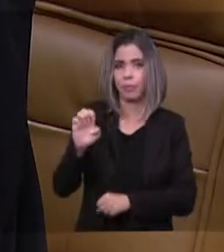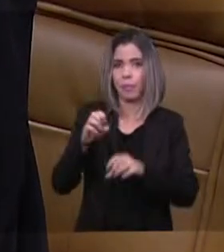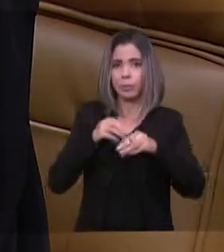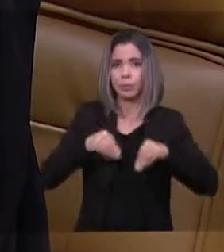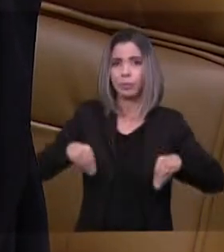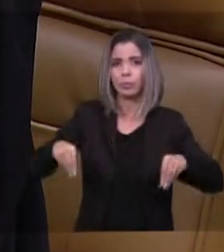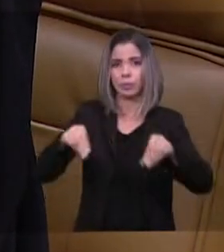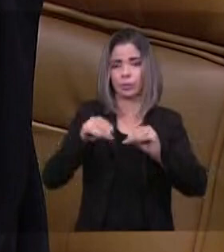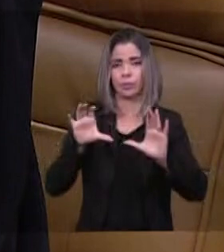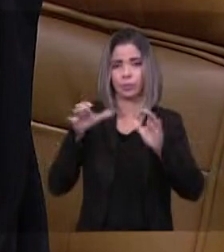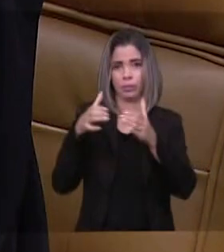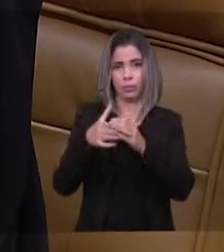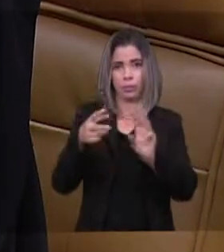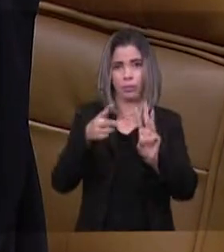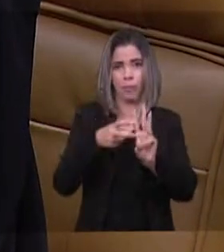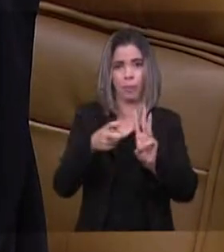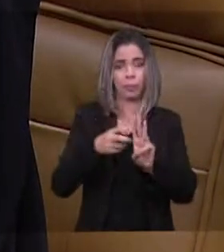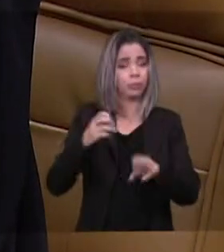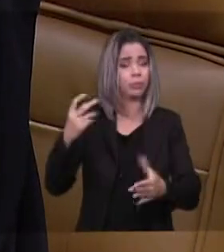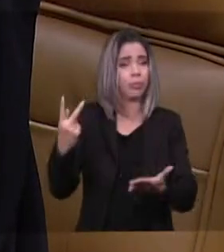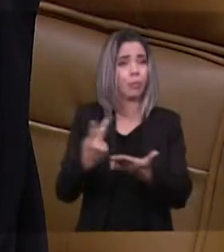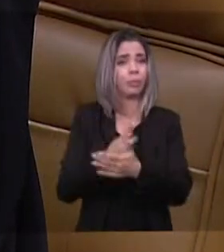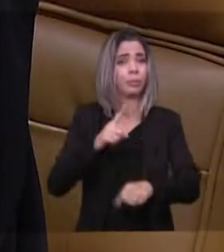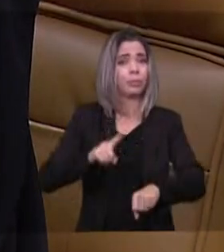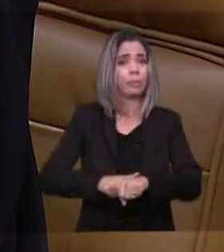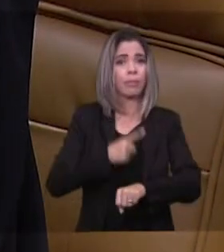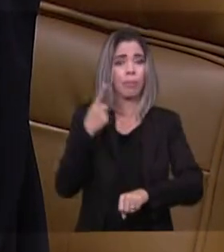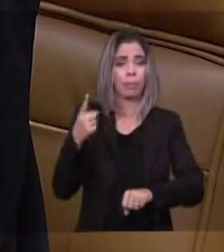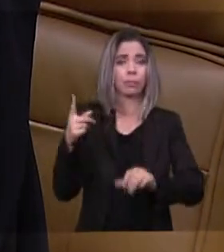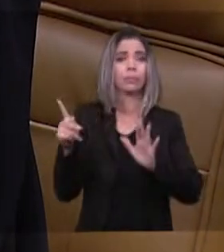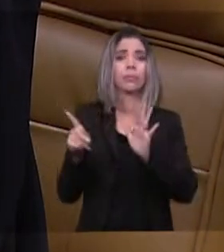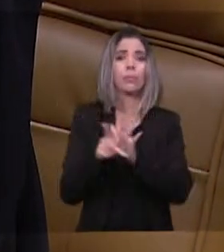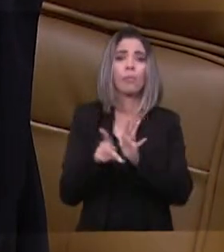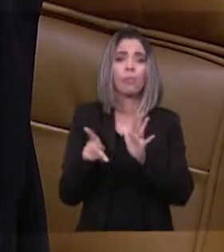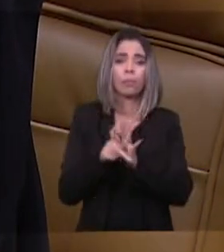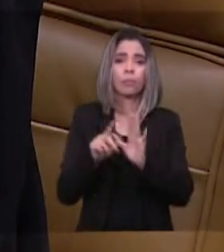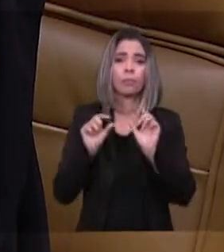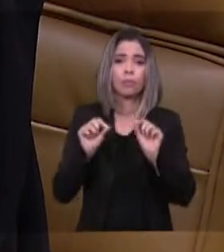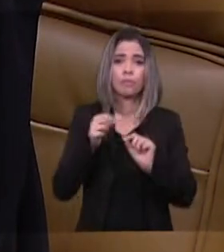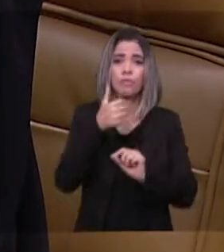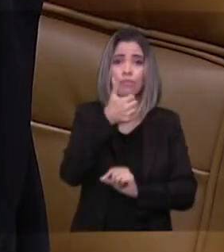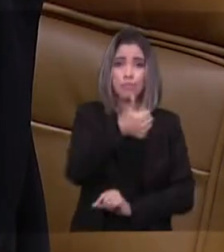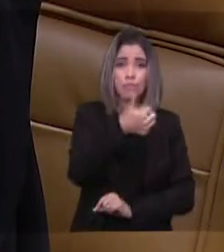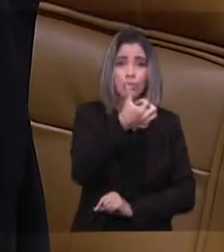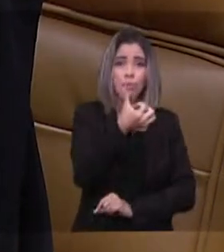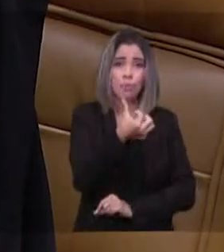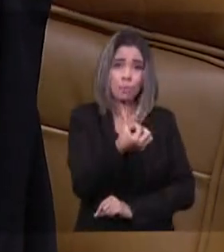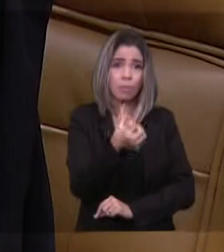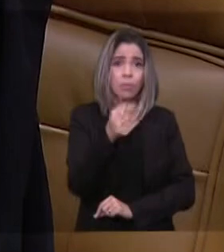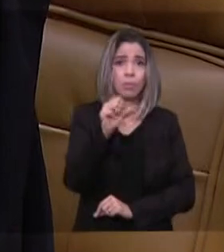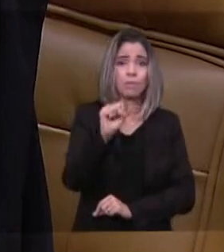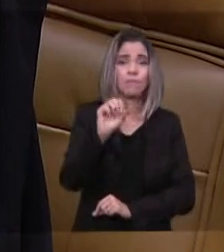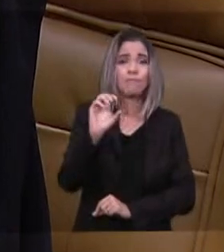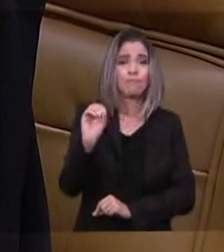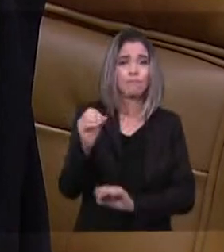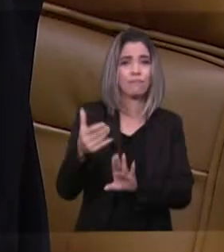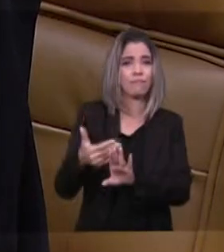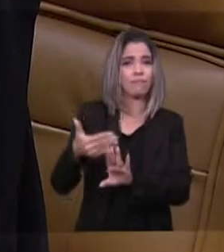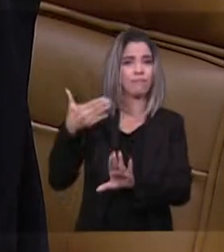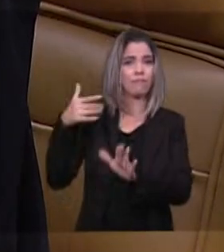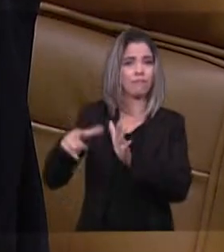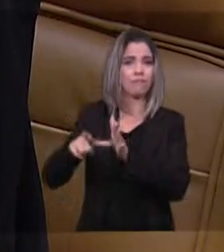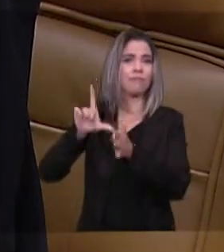comunidades indígenas ocorreu pela primeira vez com o Alvará Régio, de 1680,